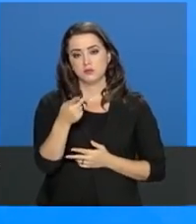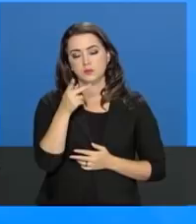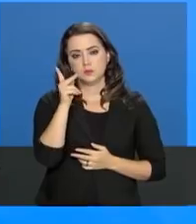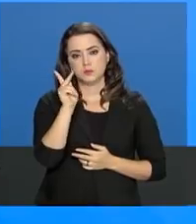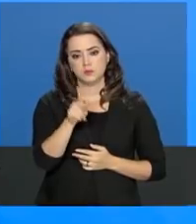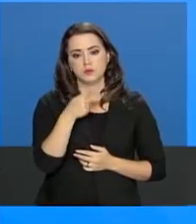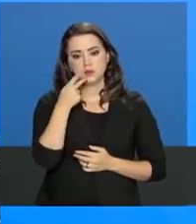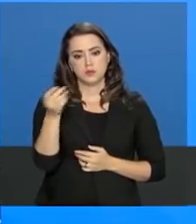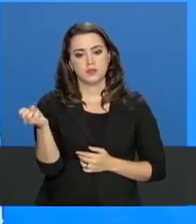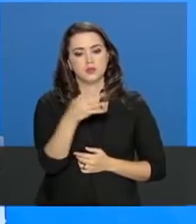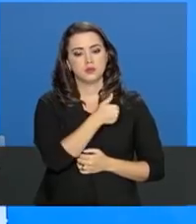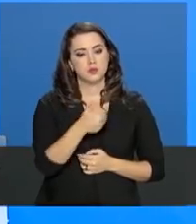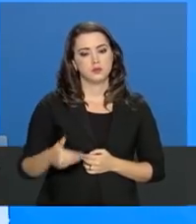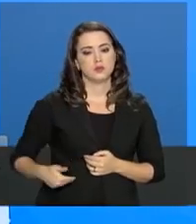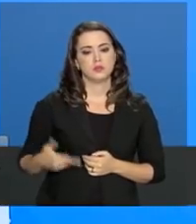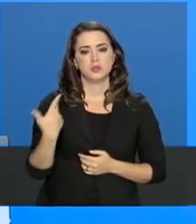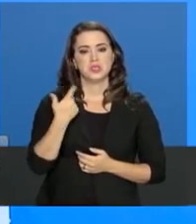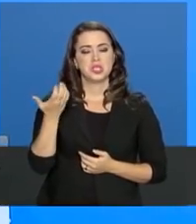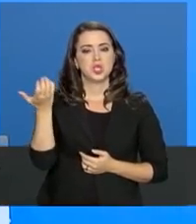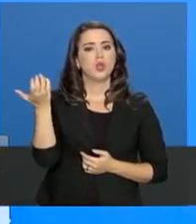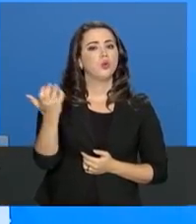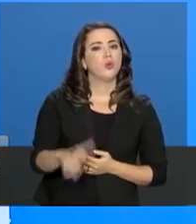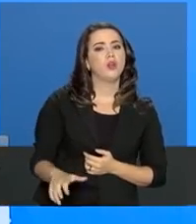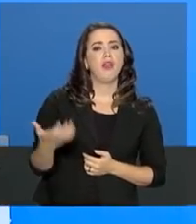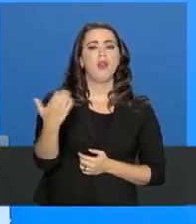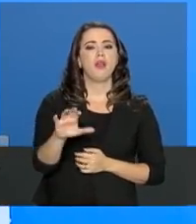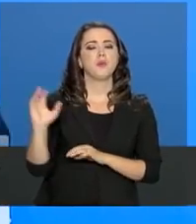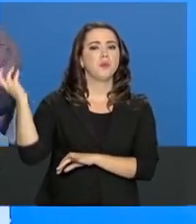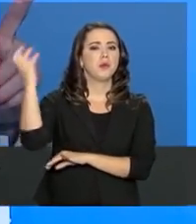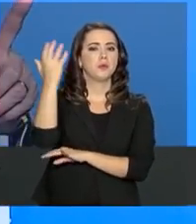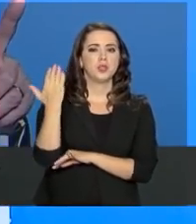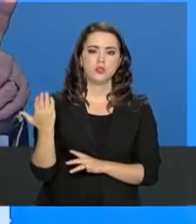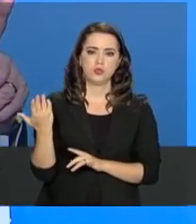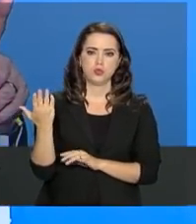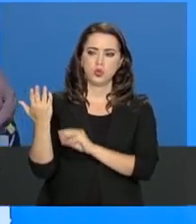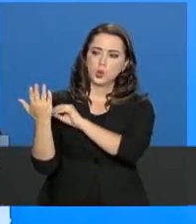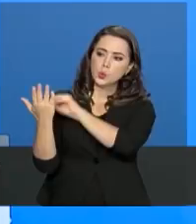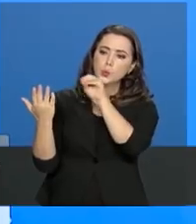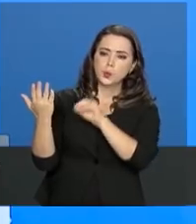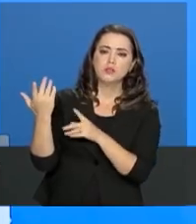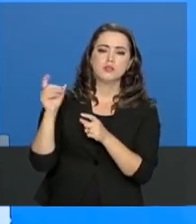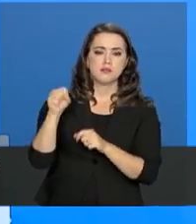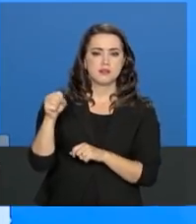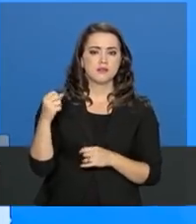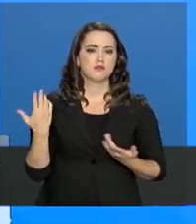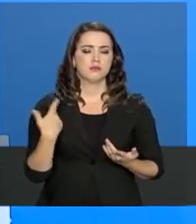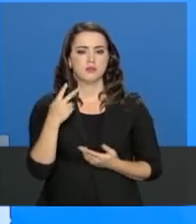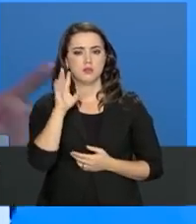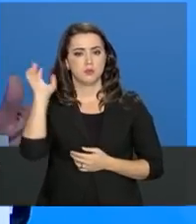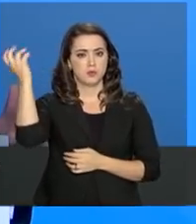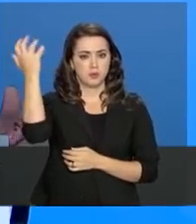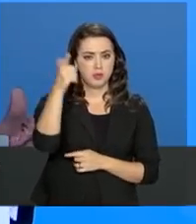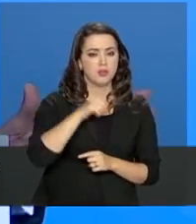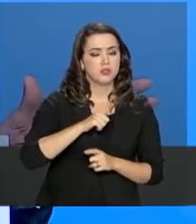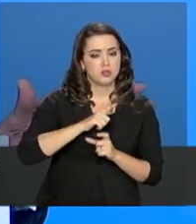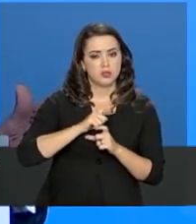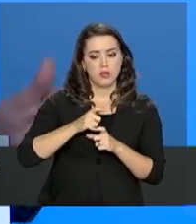do novo governo detrimentoso para o meio ambiente meio ambiente que lhe restam no nosso governo teve uma ampliação